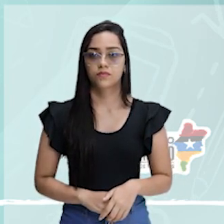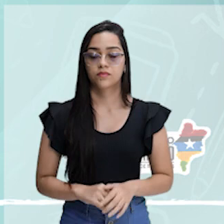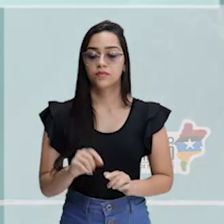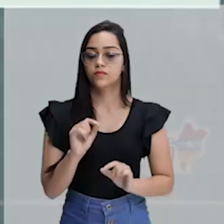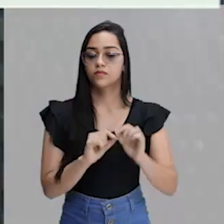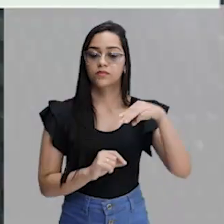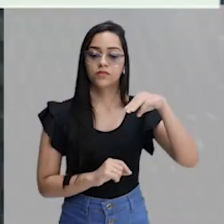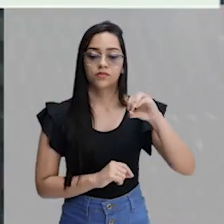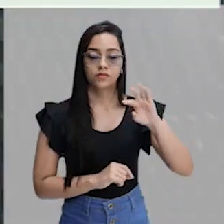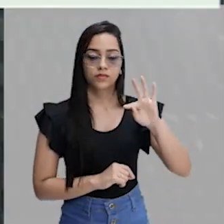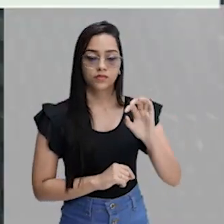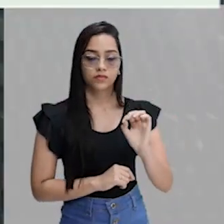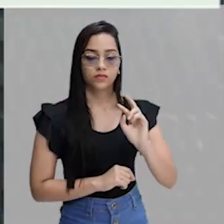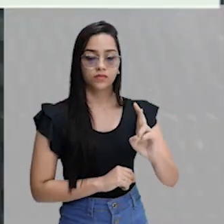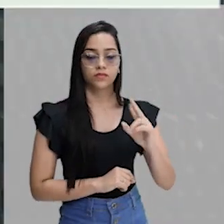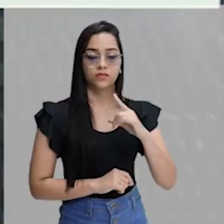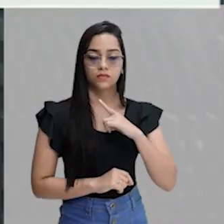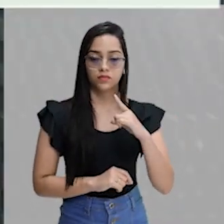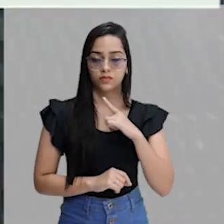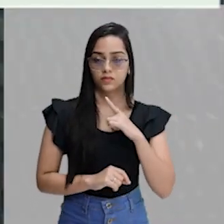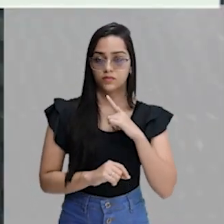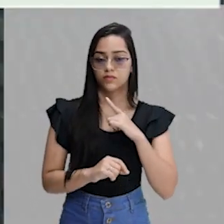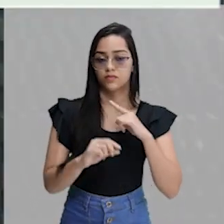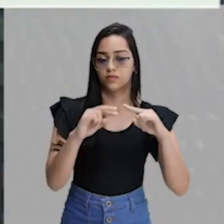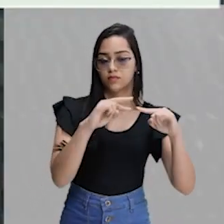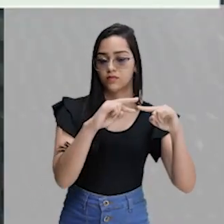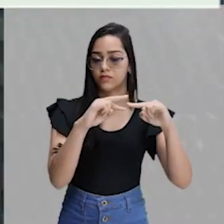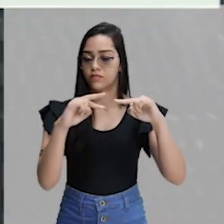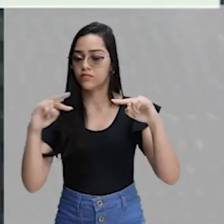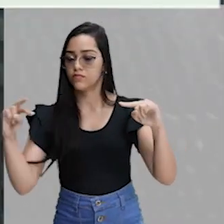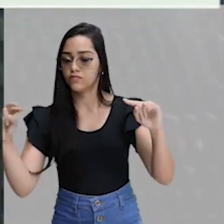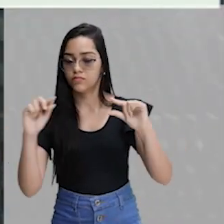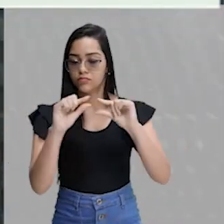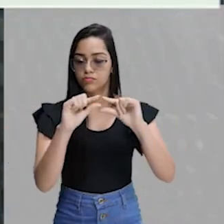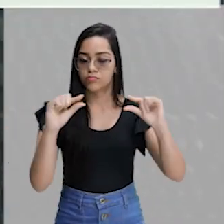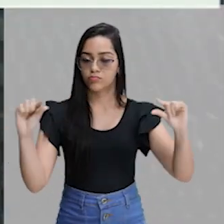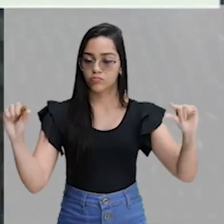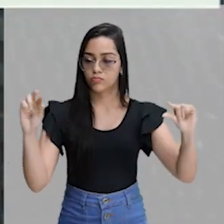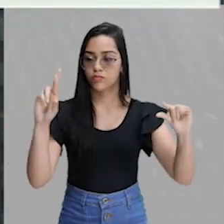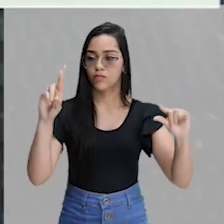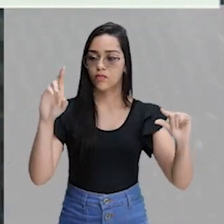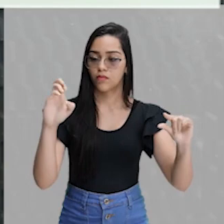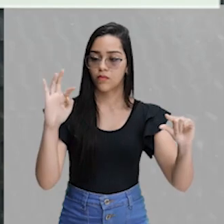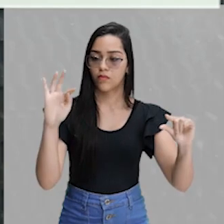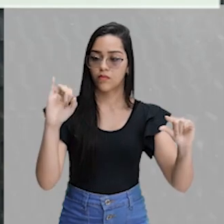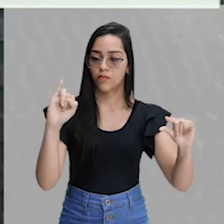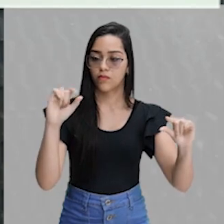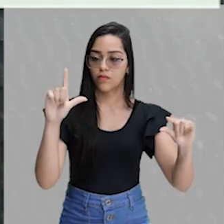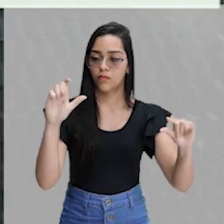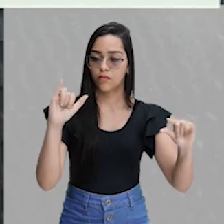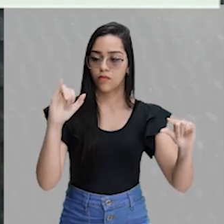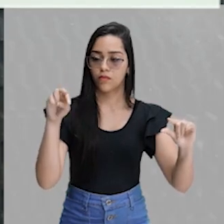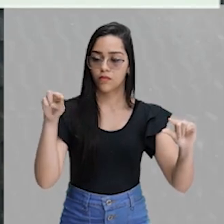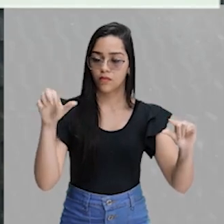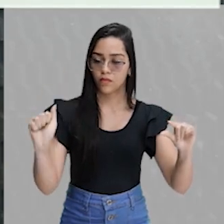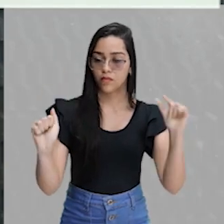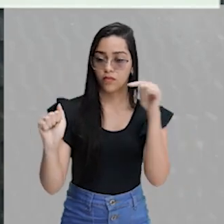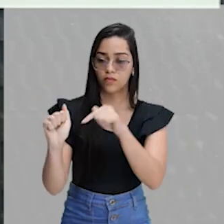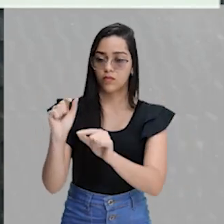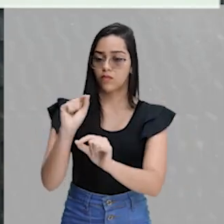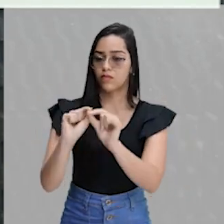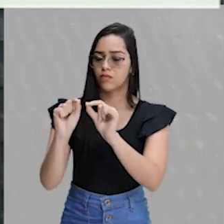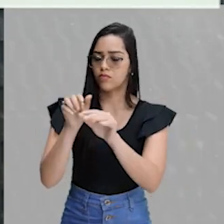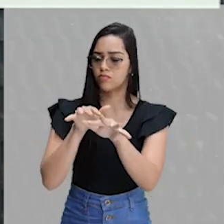o motor ele se move na trajetória retilínea, né? Uma trajetória retilínea. E essa trajetória retilínea,